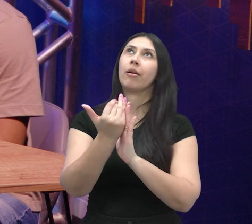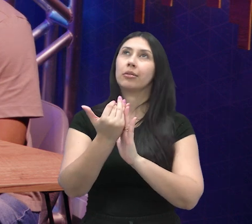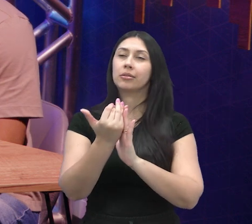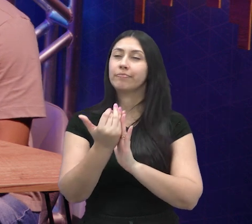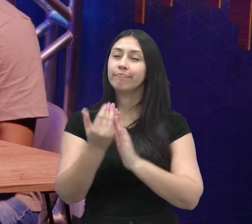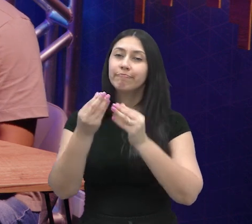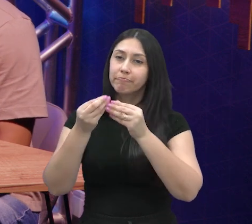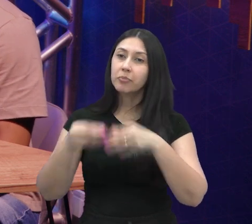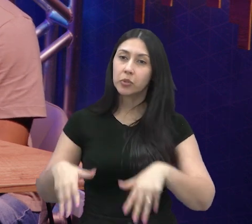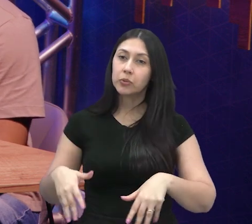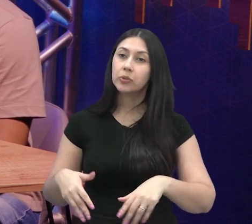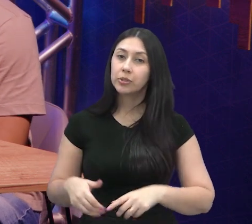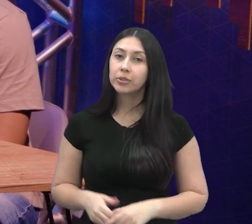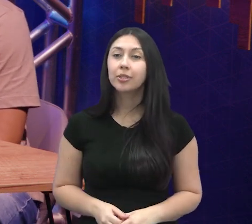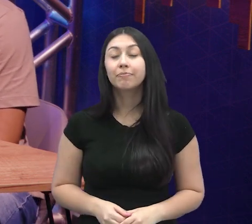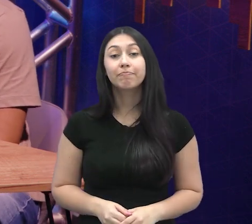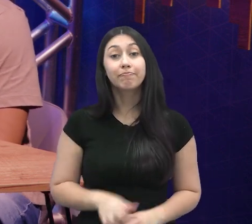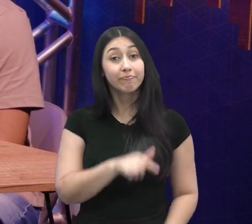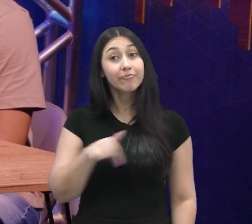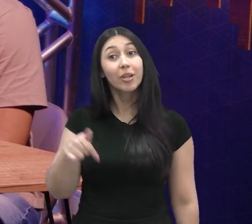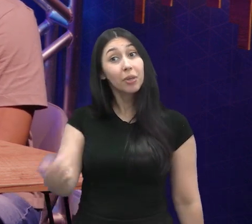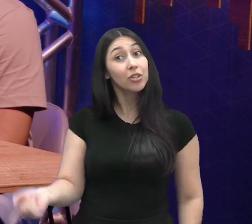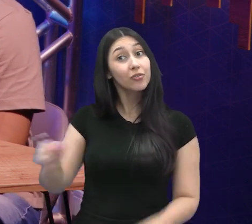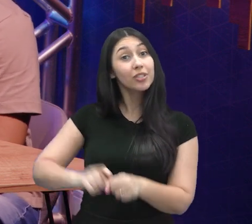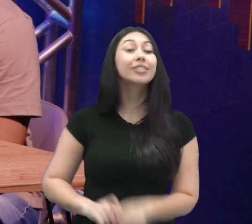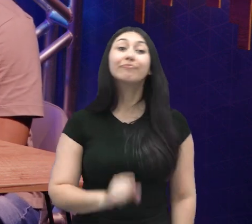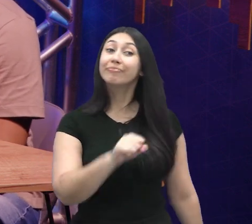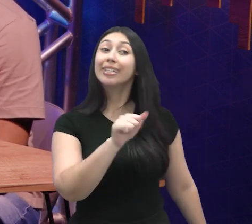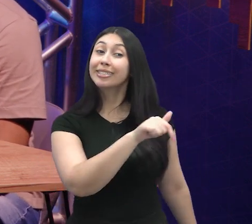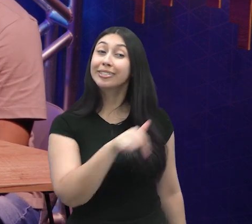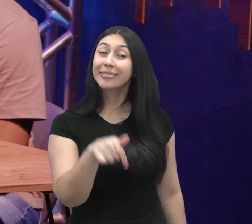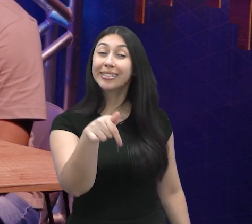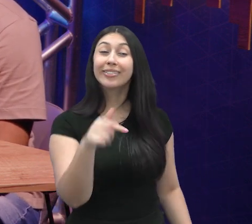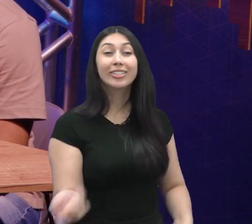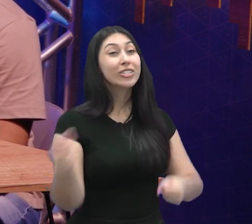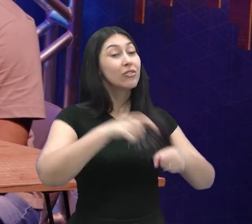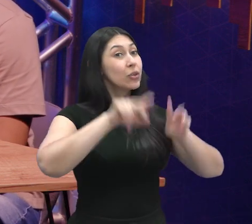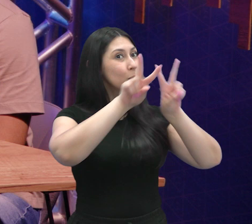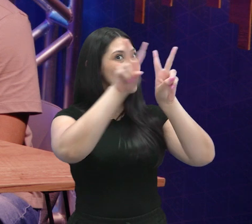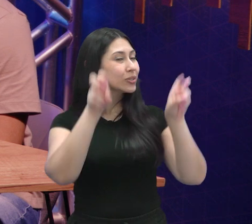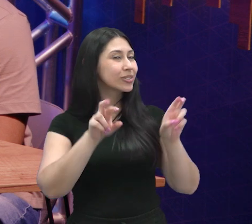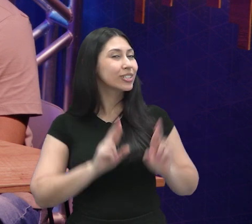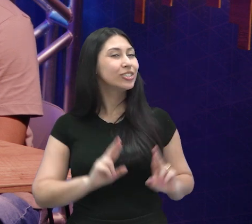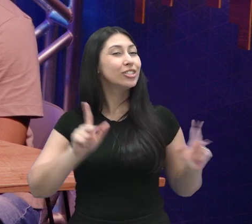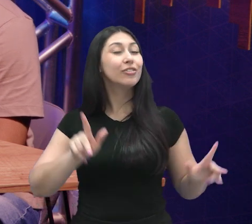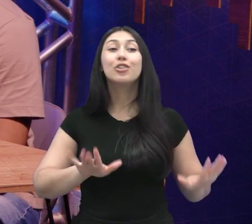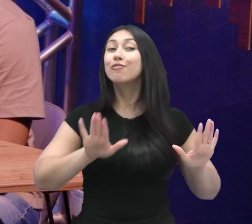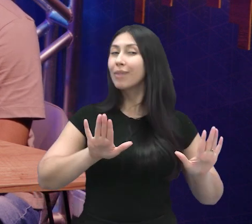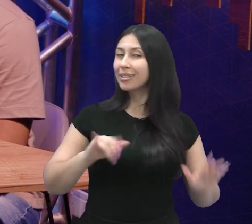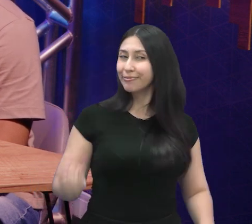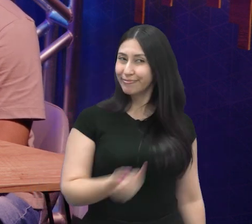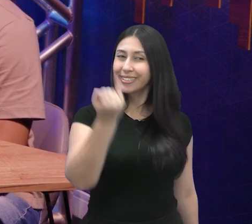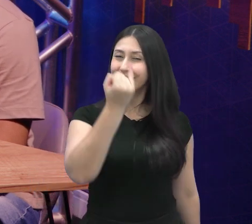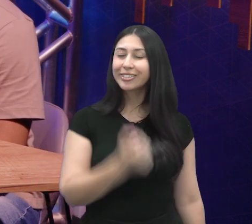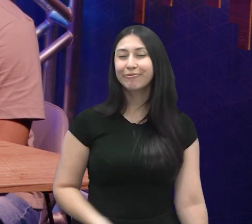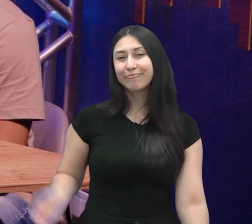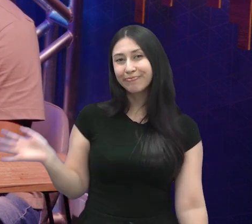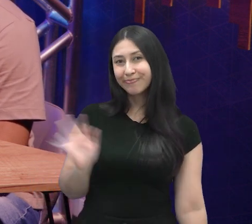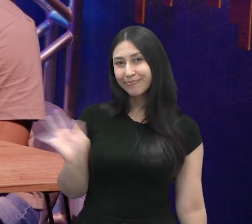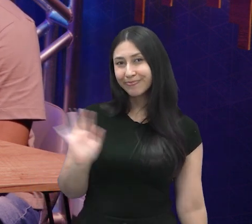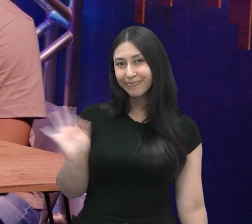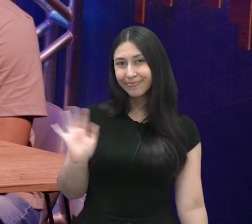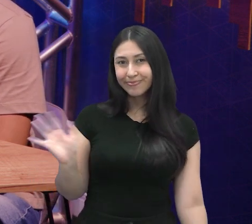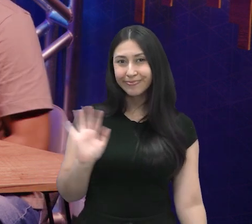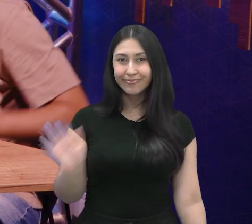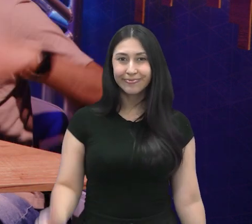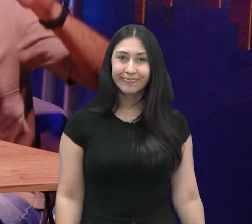é sensacionalista, vai só te prejudicar. Voltamos semana que vem, Vicky? Semana que vem a gente volta com um tema diferente, mas muito